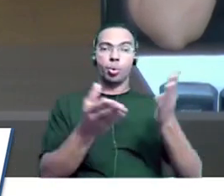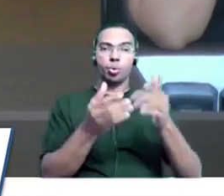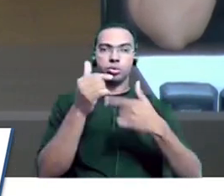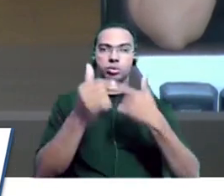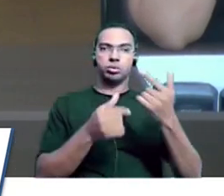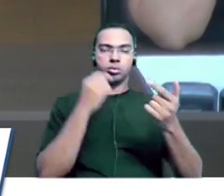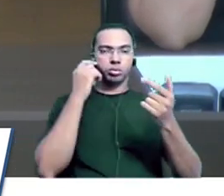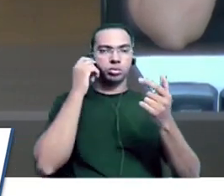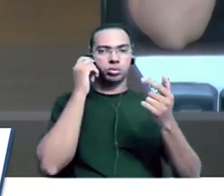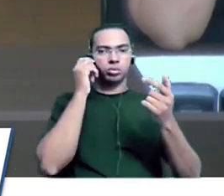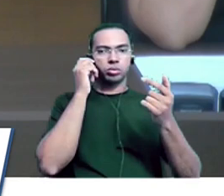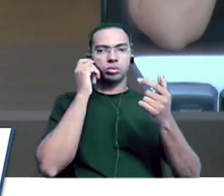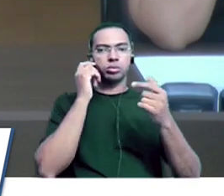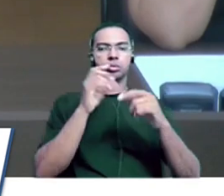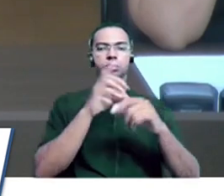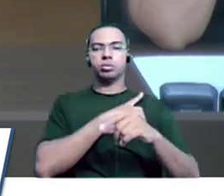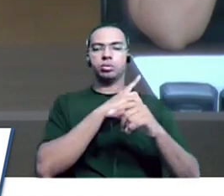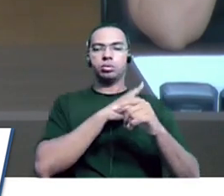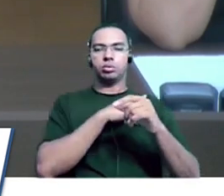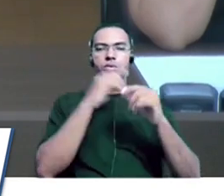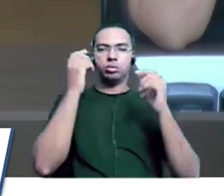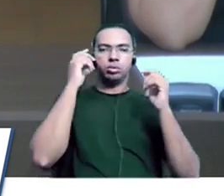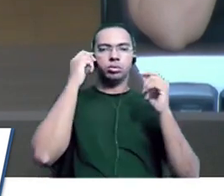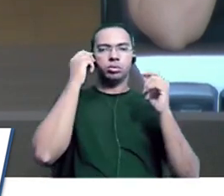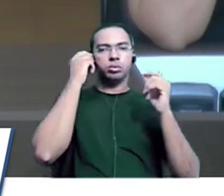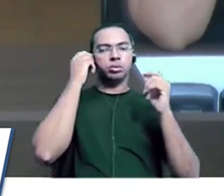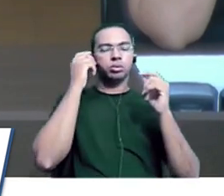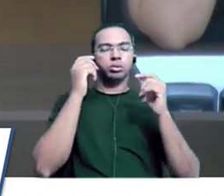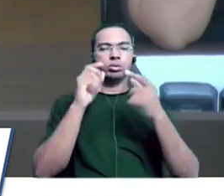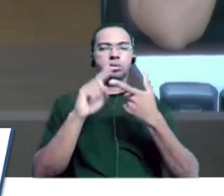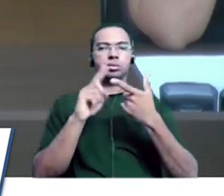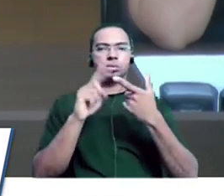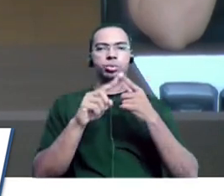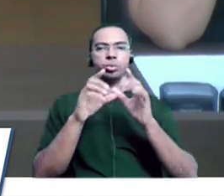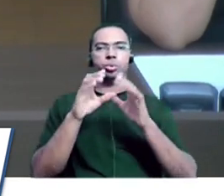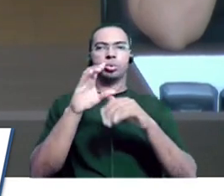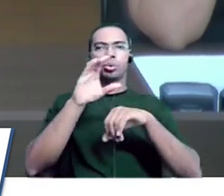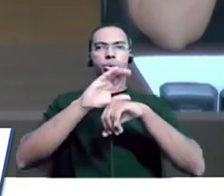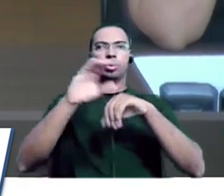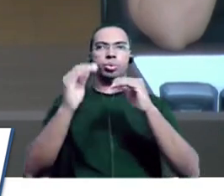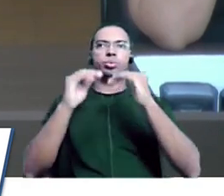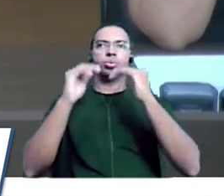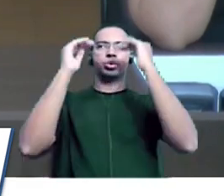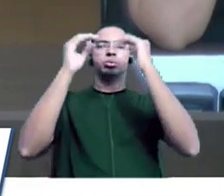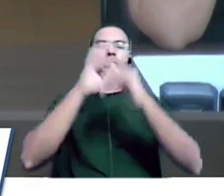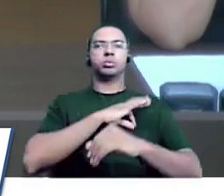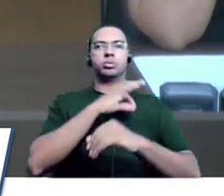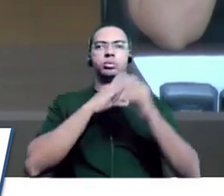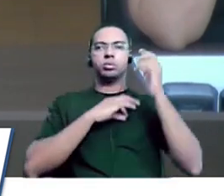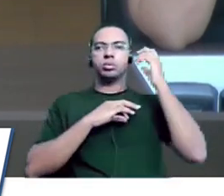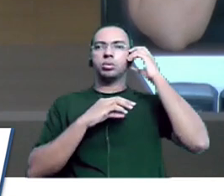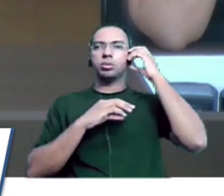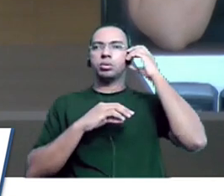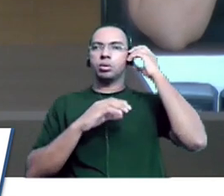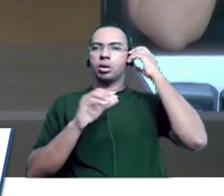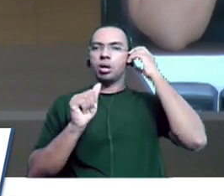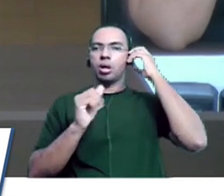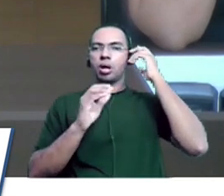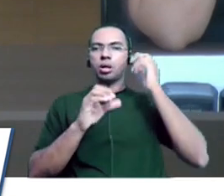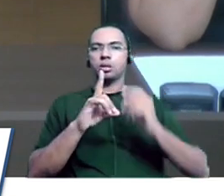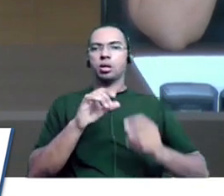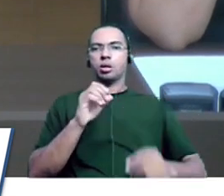como delegado de polícia na coordenação do curso superior da polícia, a CADEPOL, como